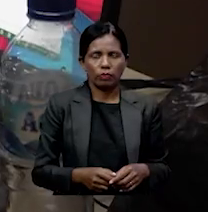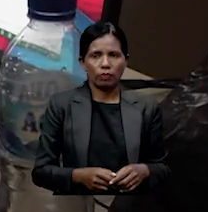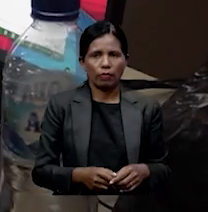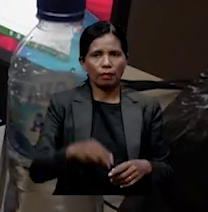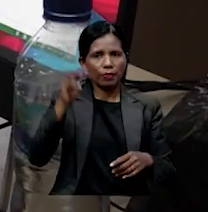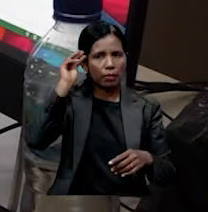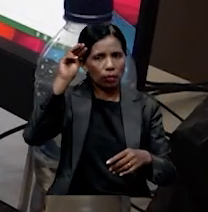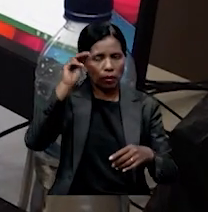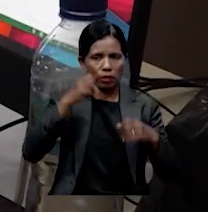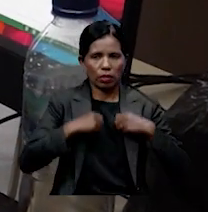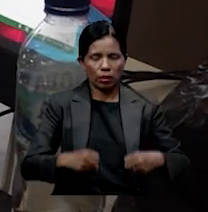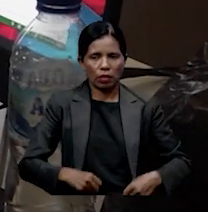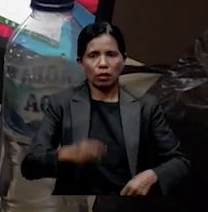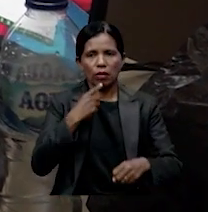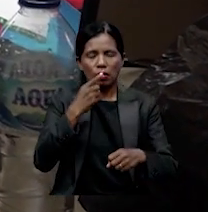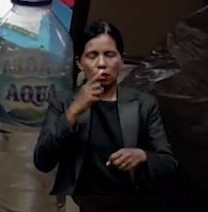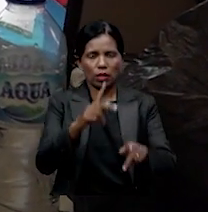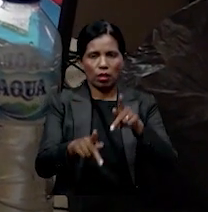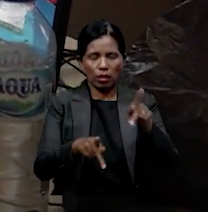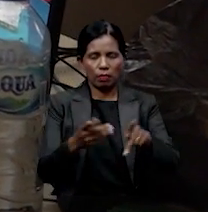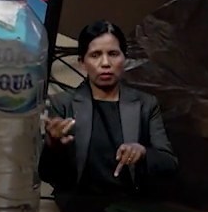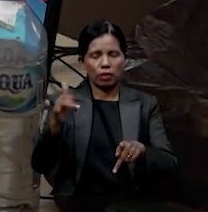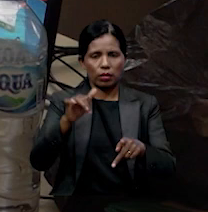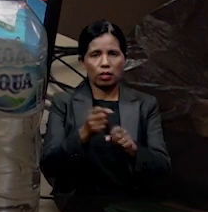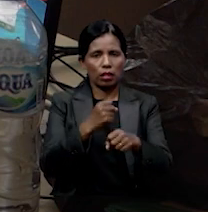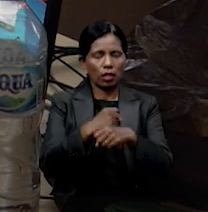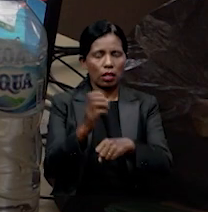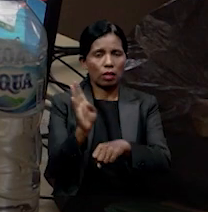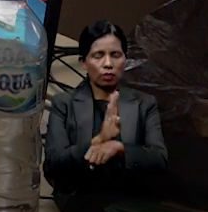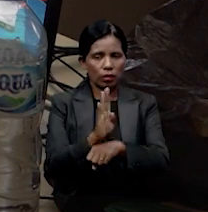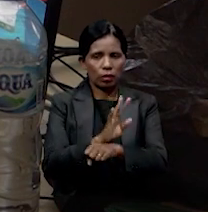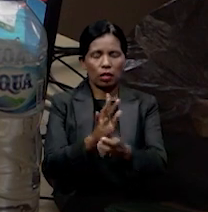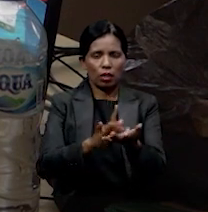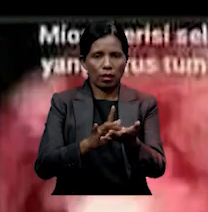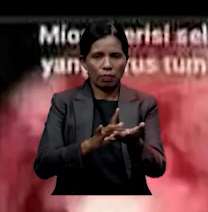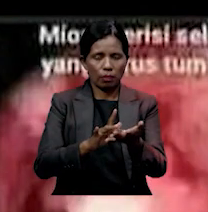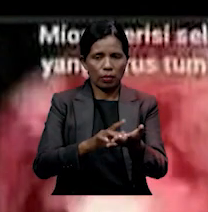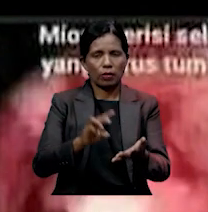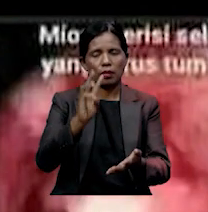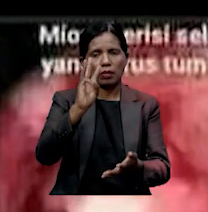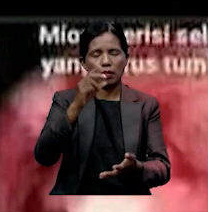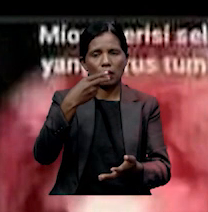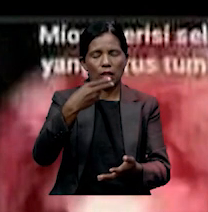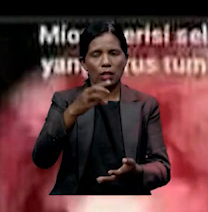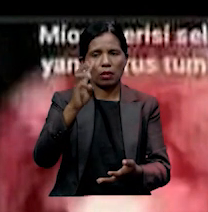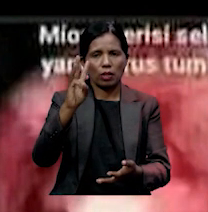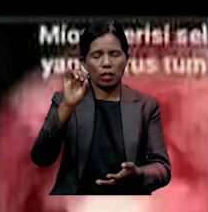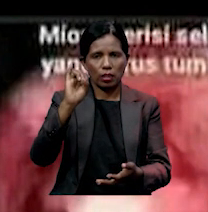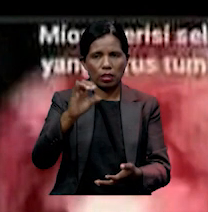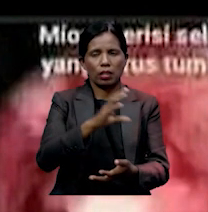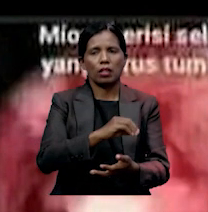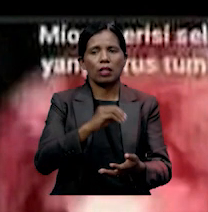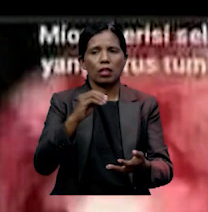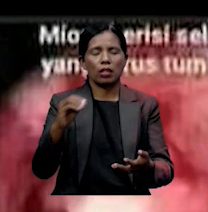Ministério Saúde considera cidadão sirane be halau negócio by Moro Herbal Sira, produto Husi HWI